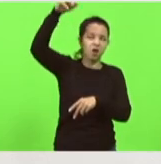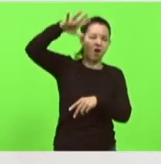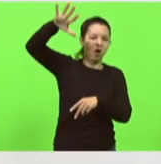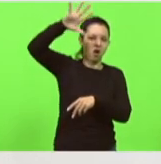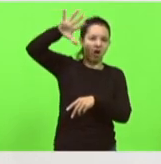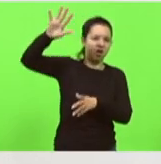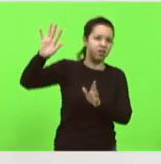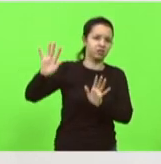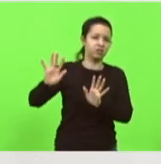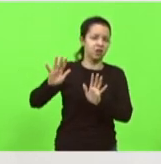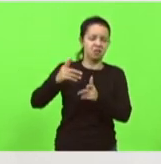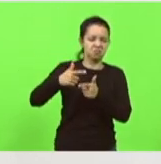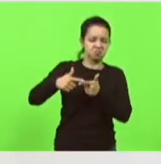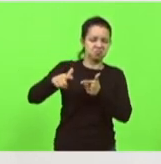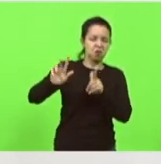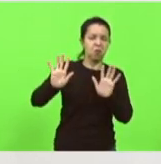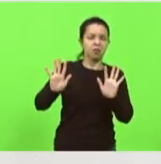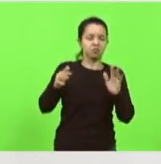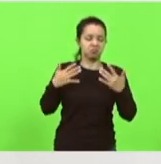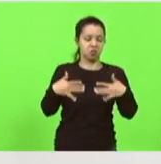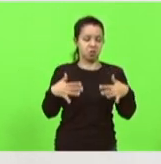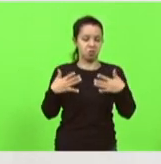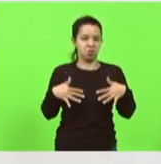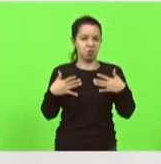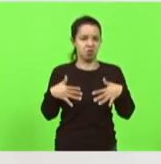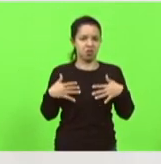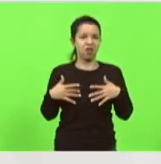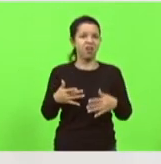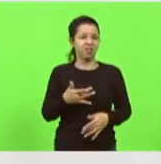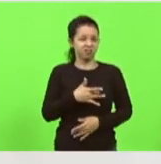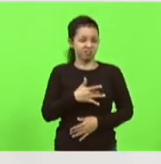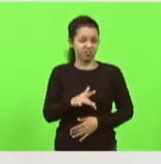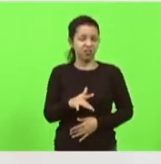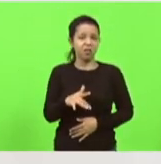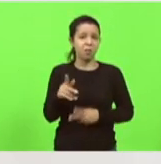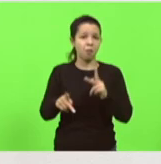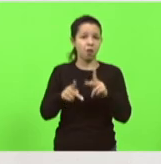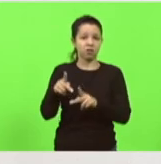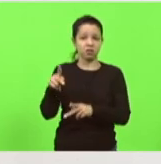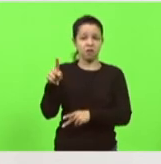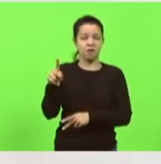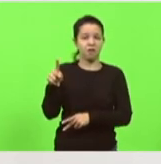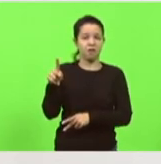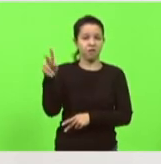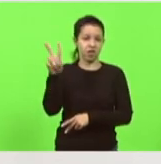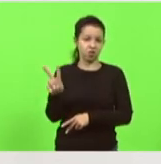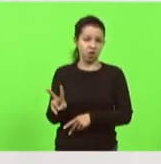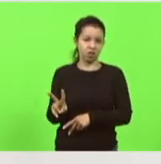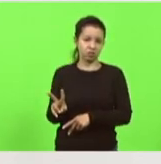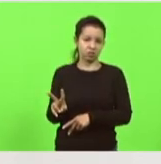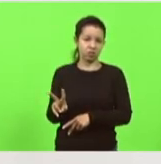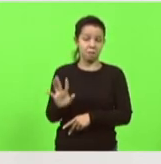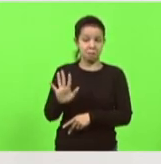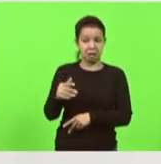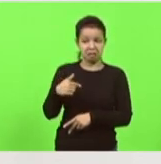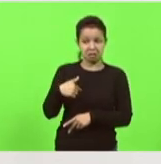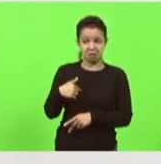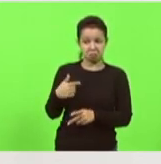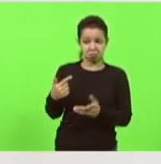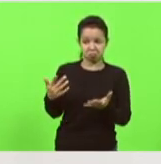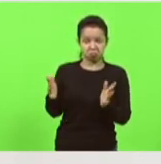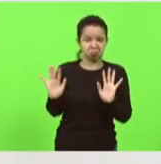bem, tranquilo. Eu tenho dó do povo da Venezuela, mas não tenho nada a ver com a vida deles. Foram escolha que eles